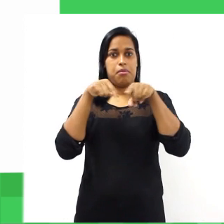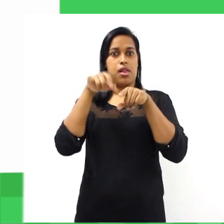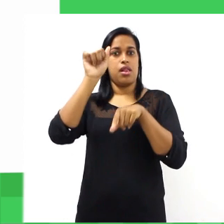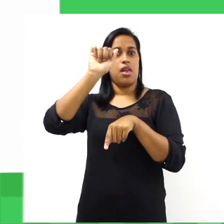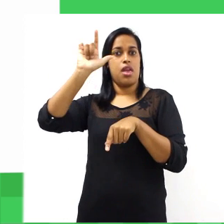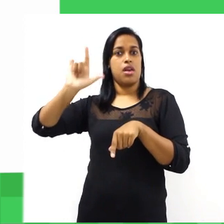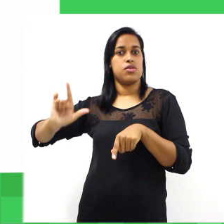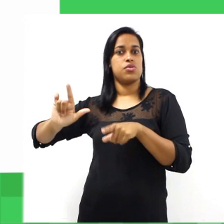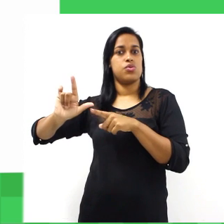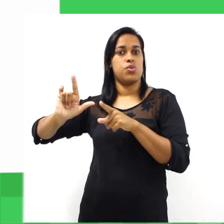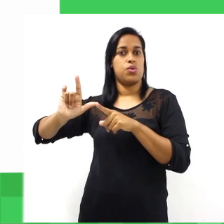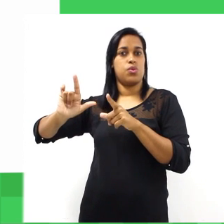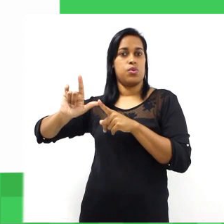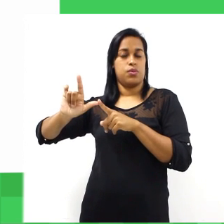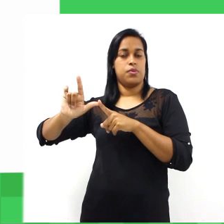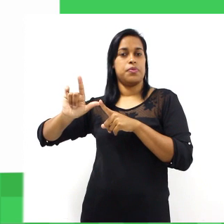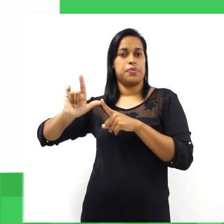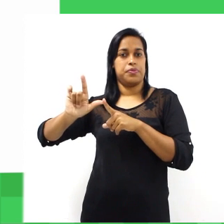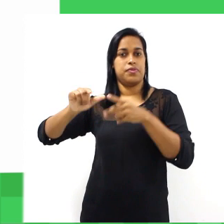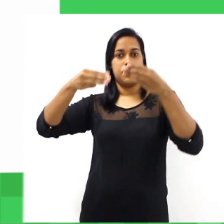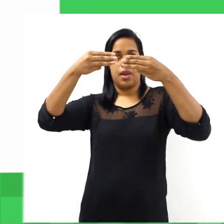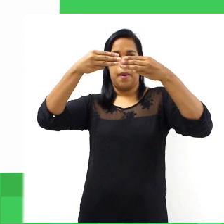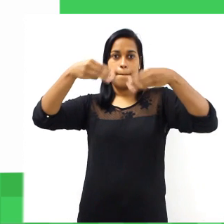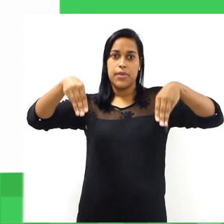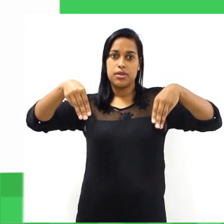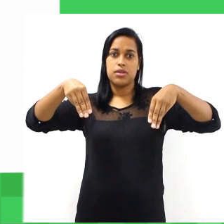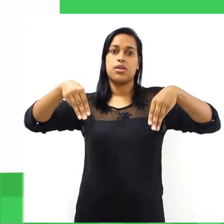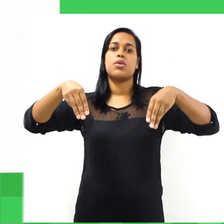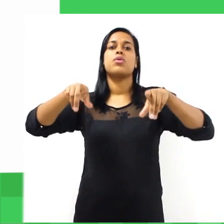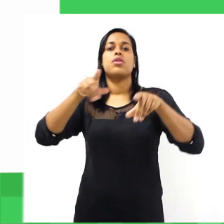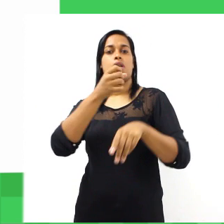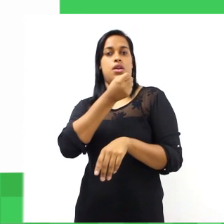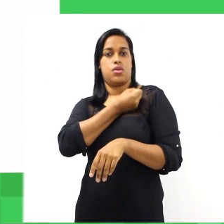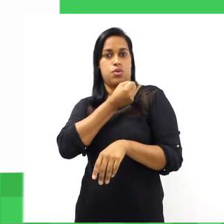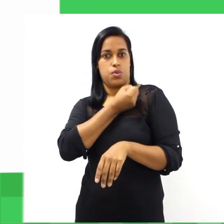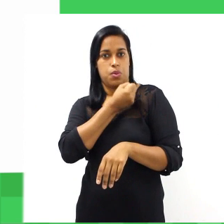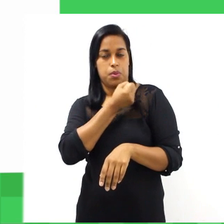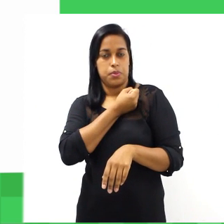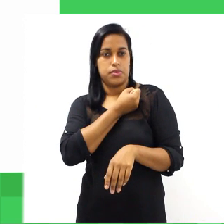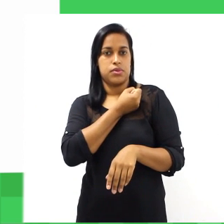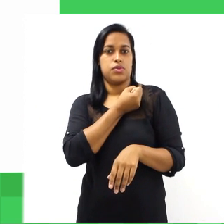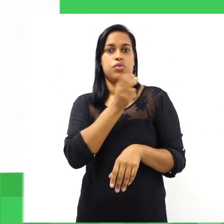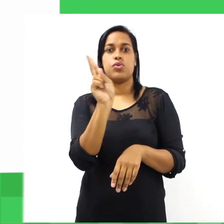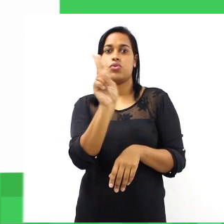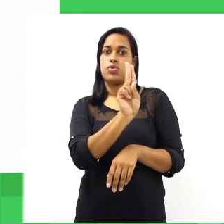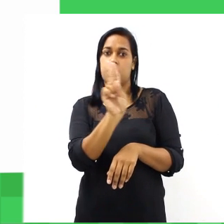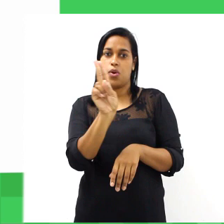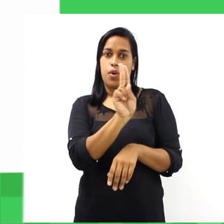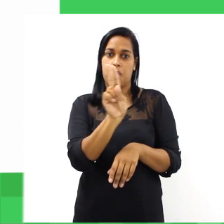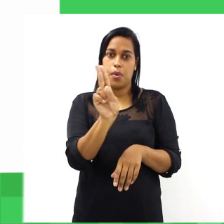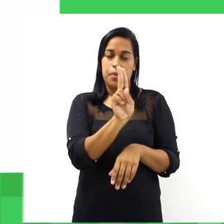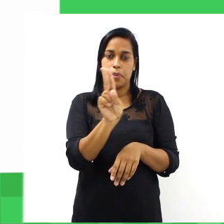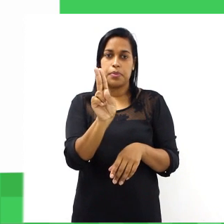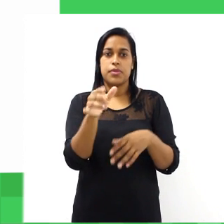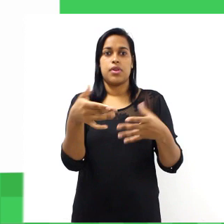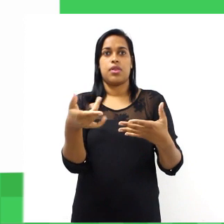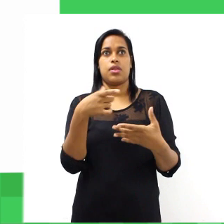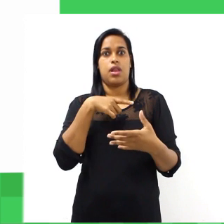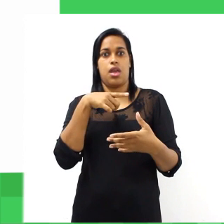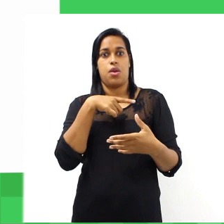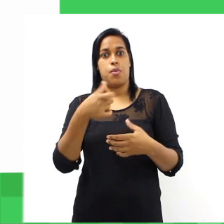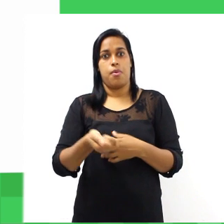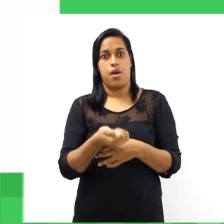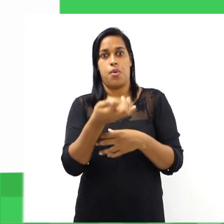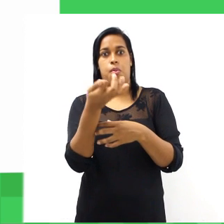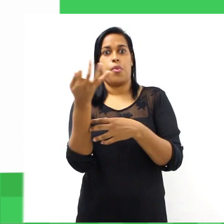azul, acima, podemos ver aqui matrícula do tipo inteiro, nome é do tipo varchar, que tem um tamanho,